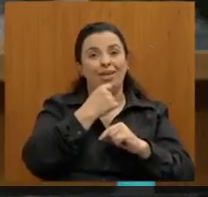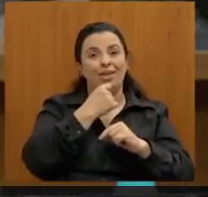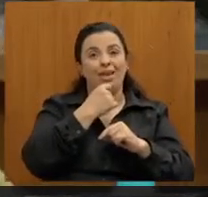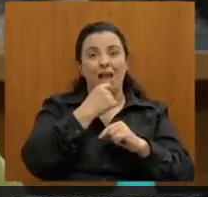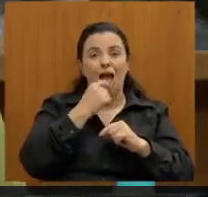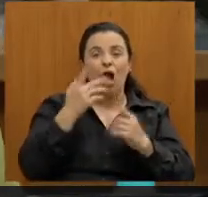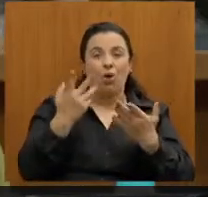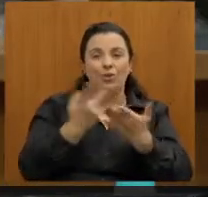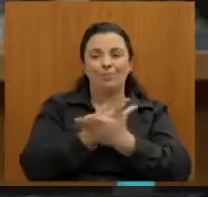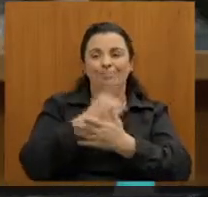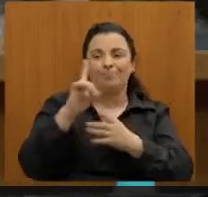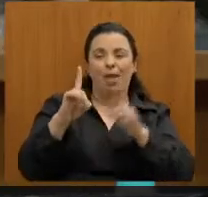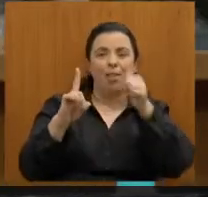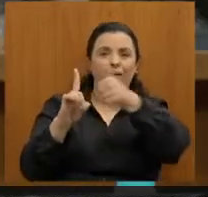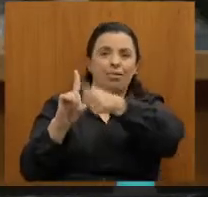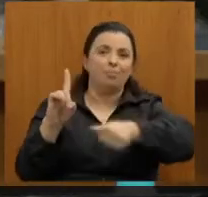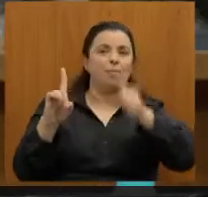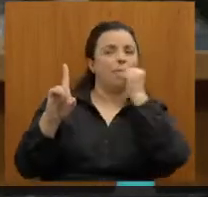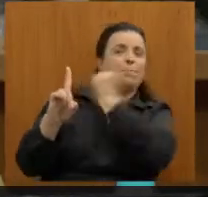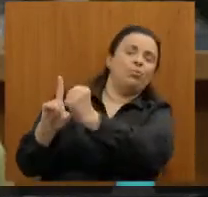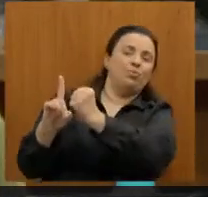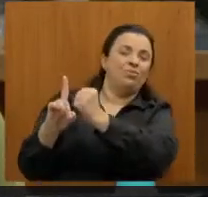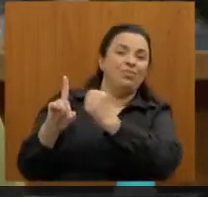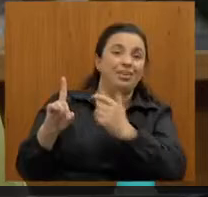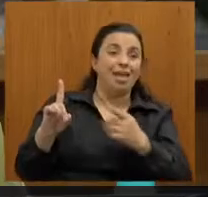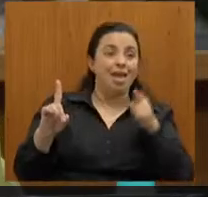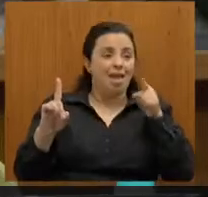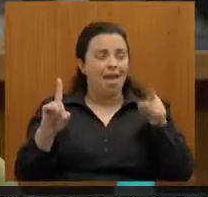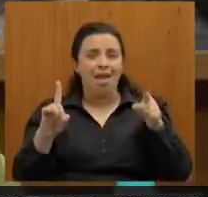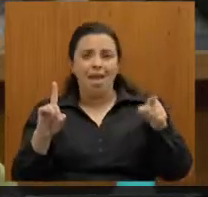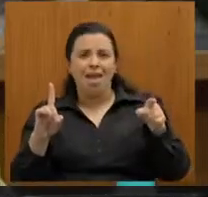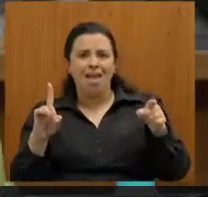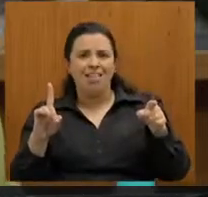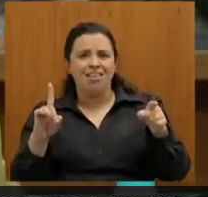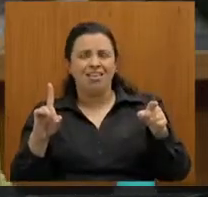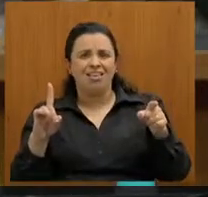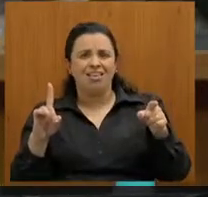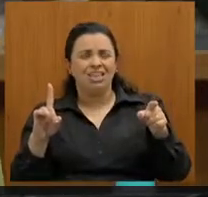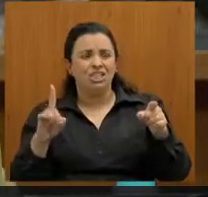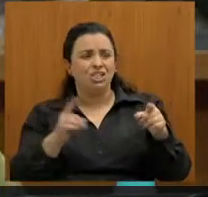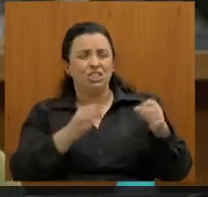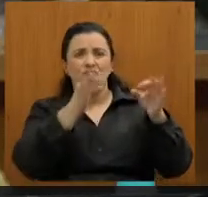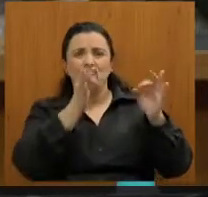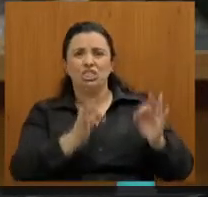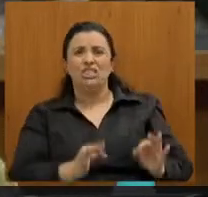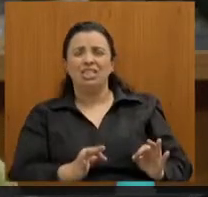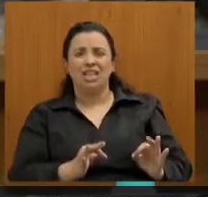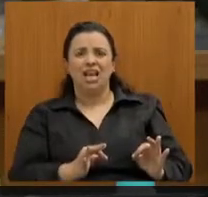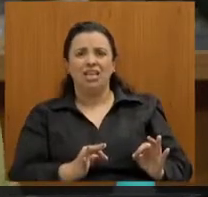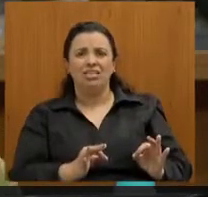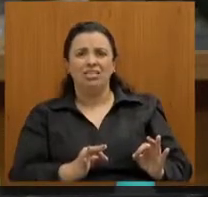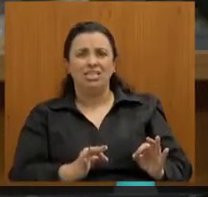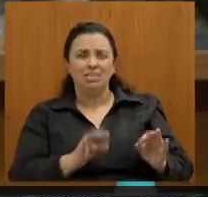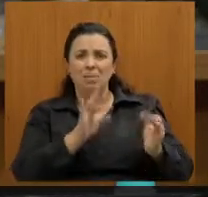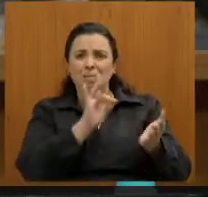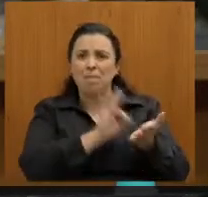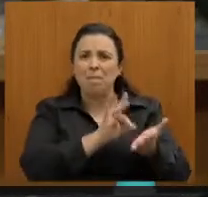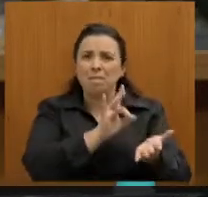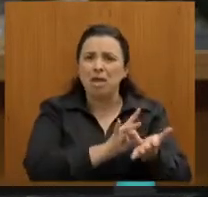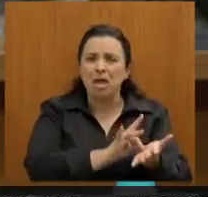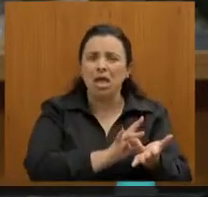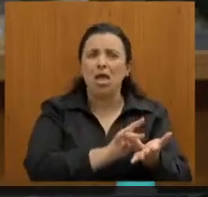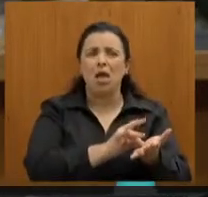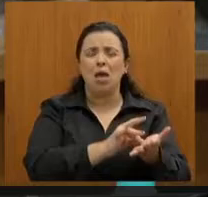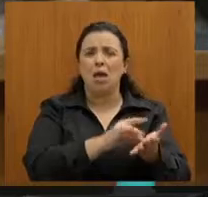feminicídio qualificadora do feminicídio ele não tenha dignidade que quer descer pai dos filhos daquela